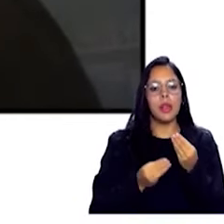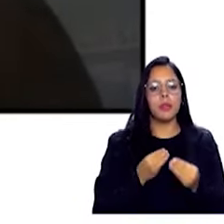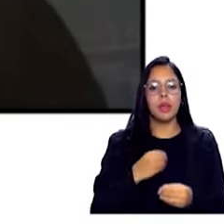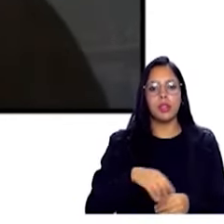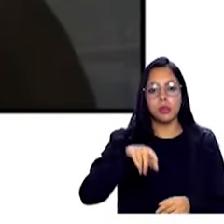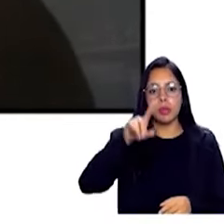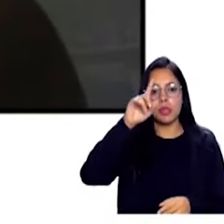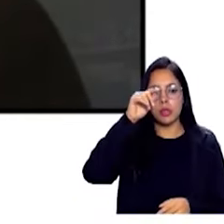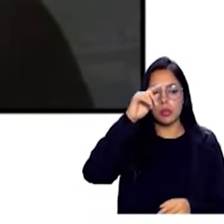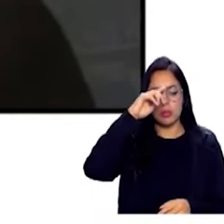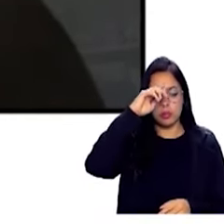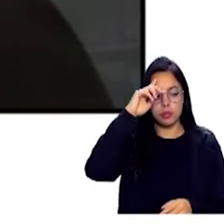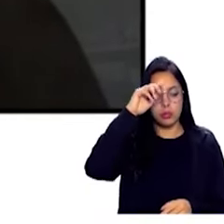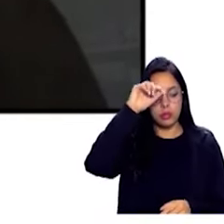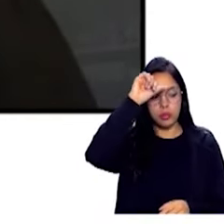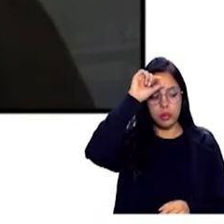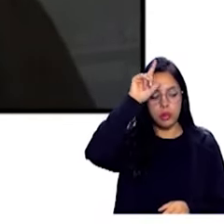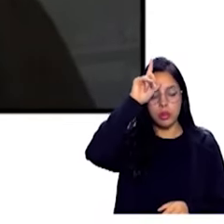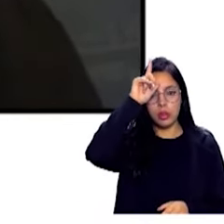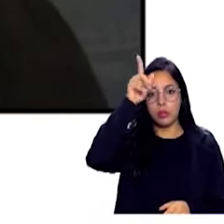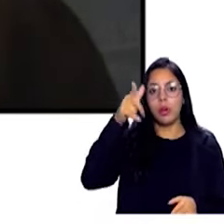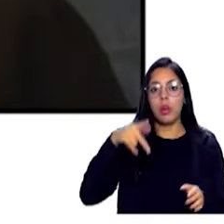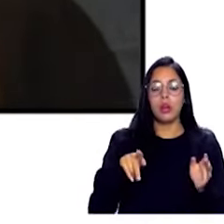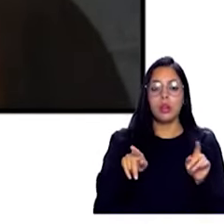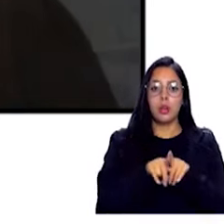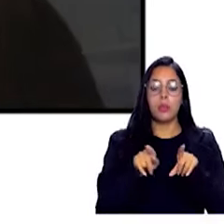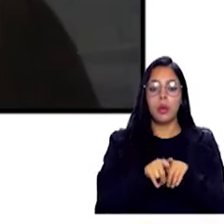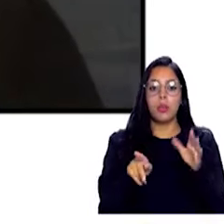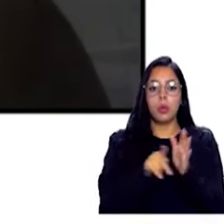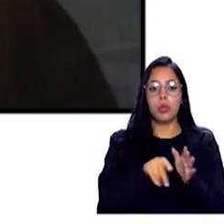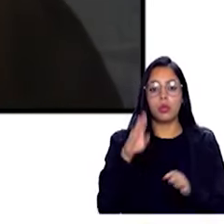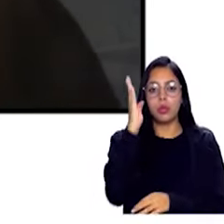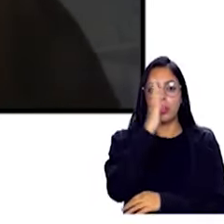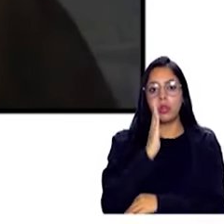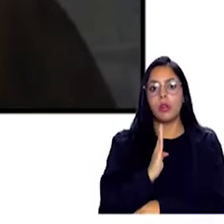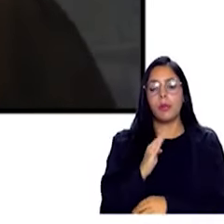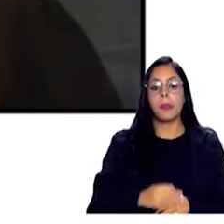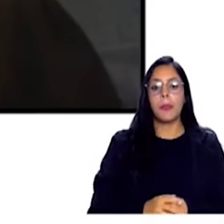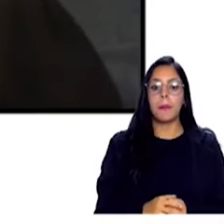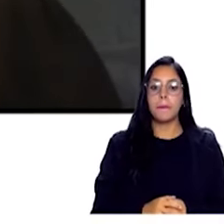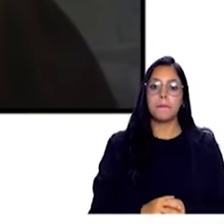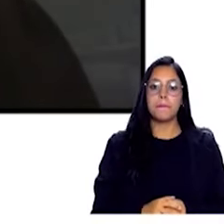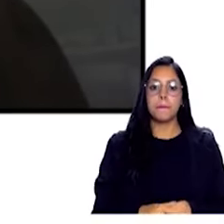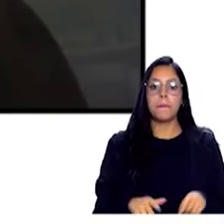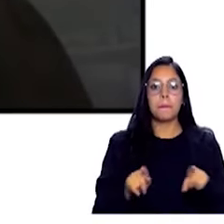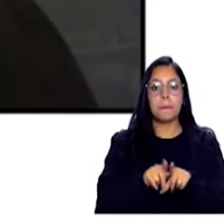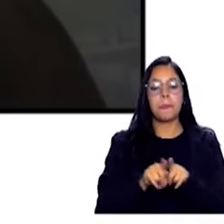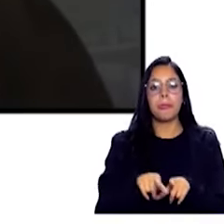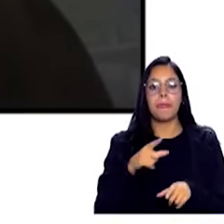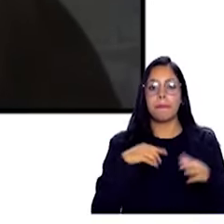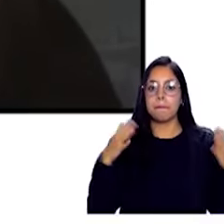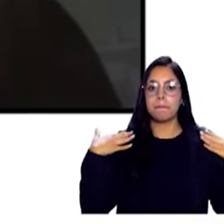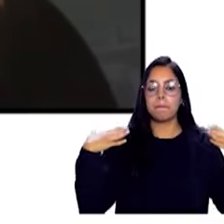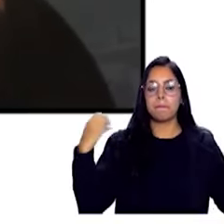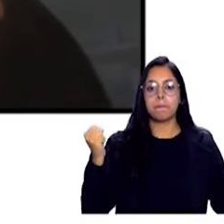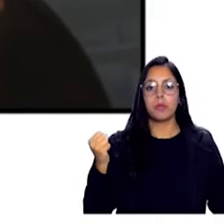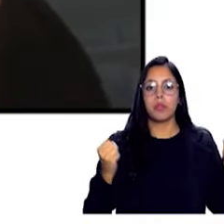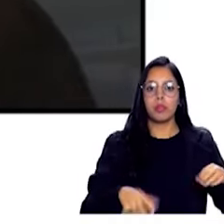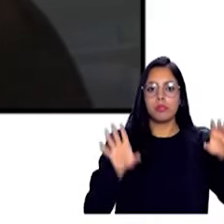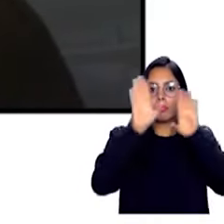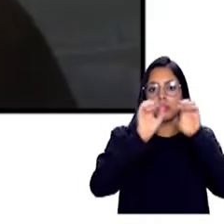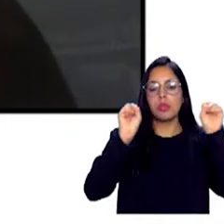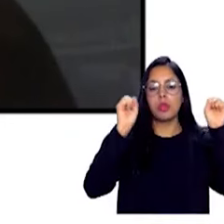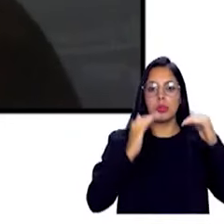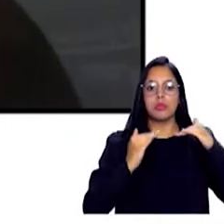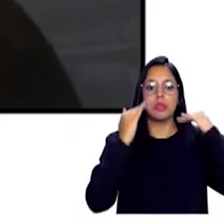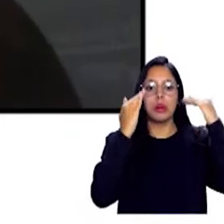Brasil mas de qualquer modo nesse primeiro momento do caminho que é percorrido pelos magistrados dos tribunais superiores sejam de